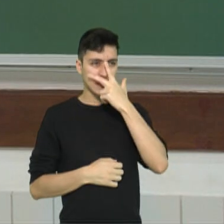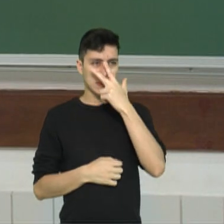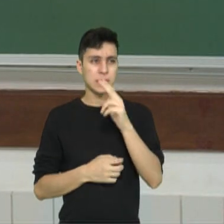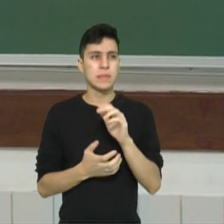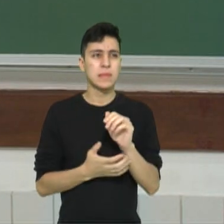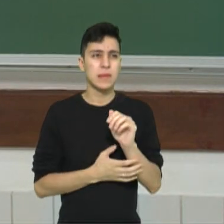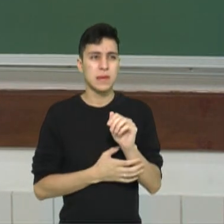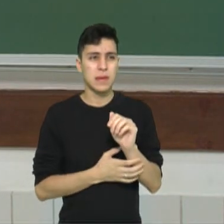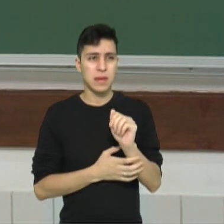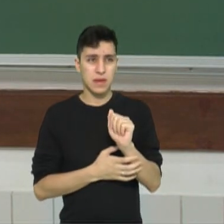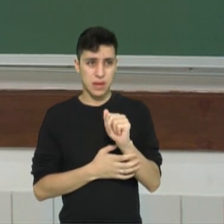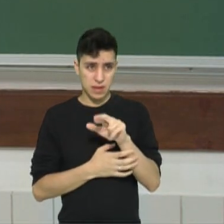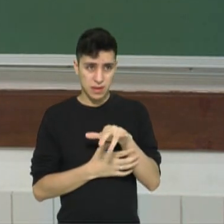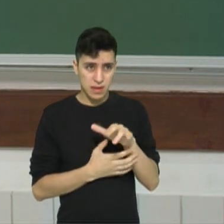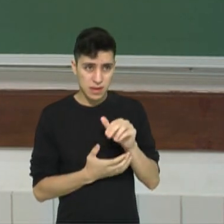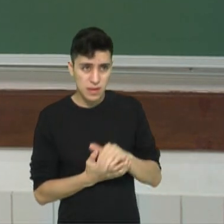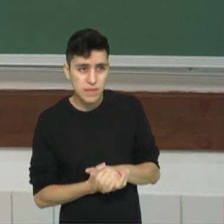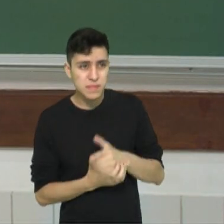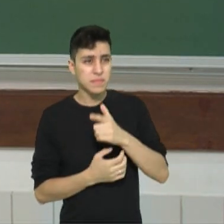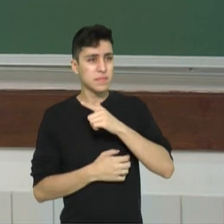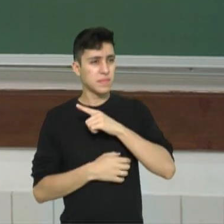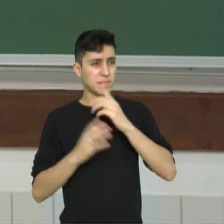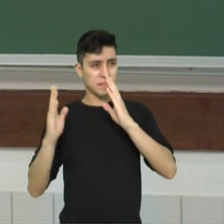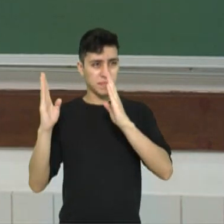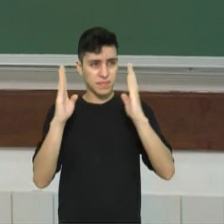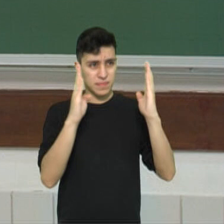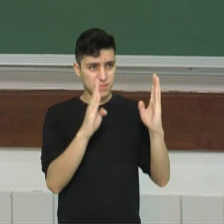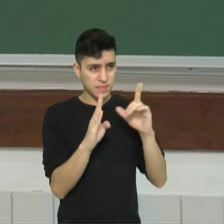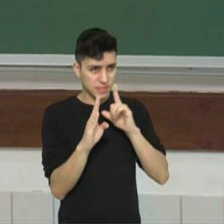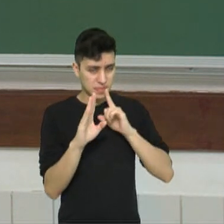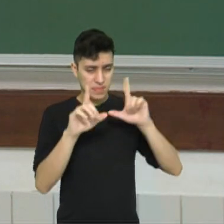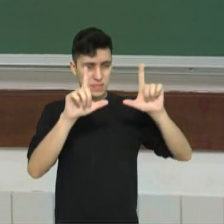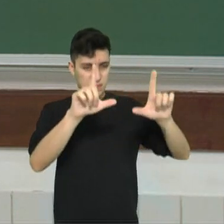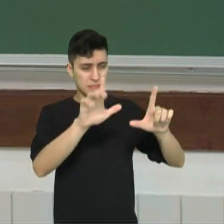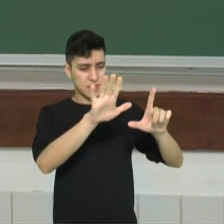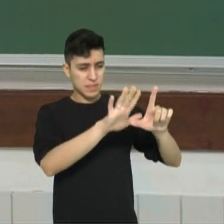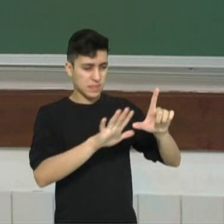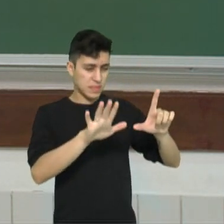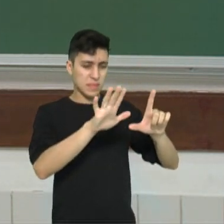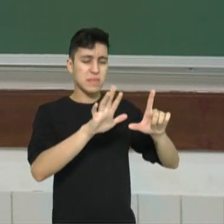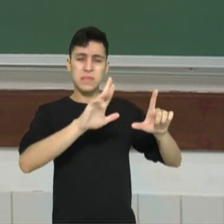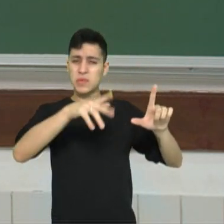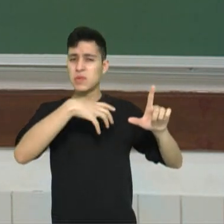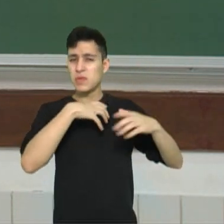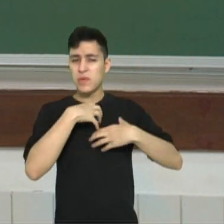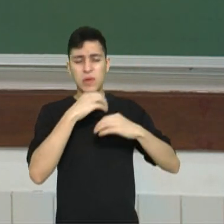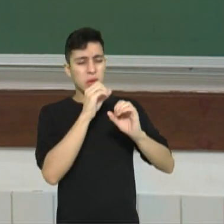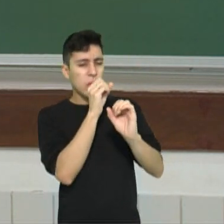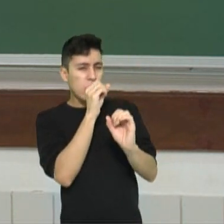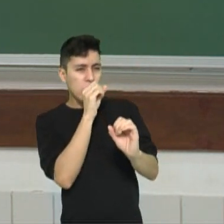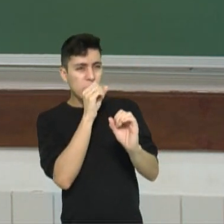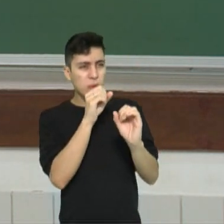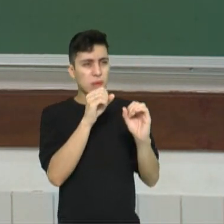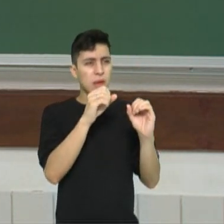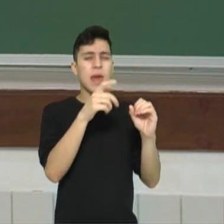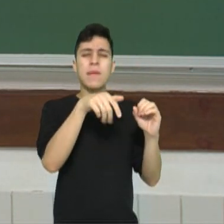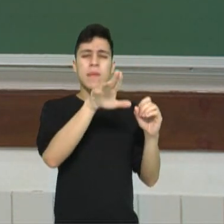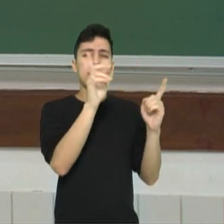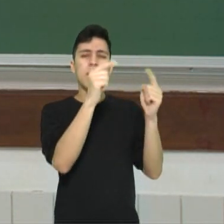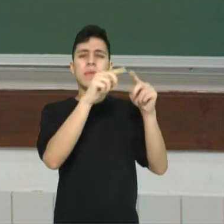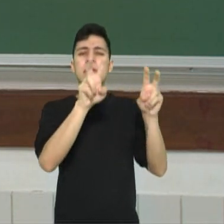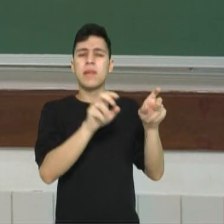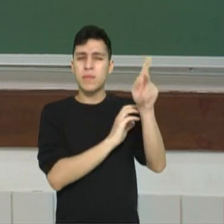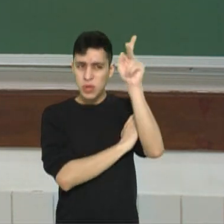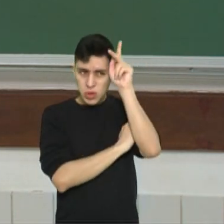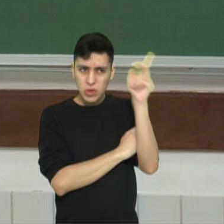ocarina. Então, à direita, então a gente vai ter um sistema de flauta um pouco diferenciado, mais estilo indígena que temos ali.